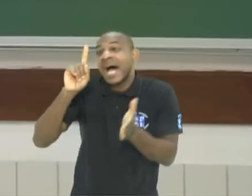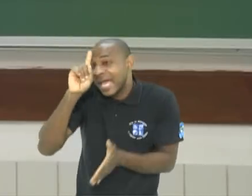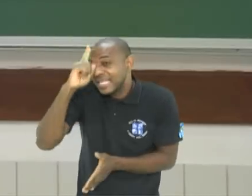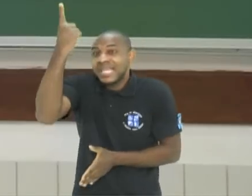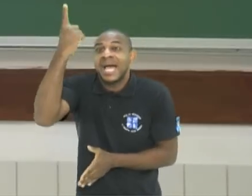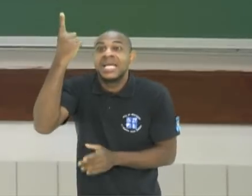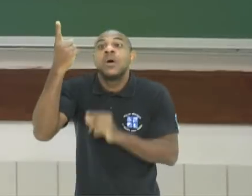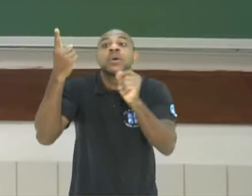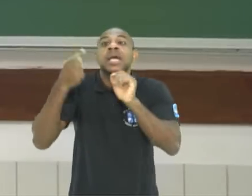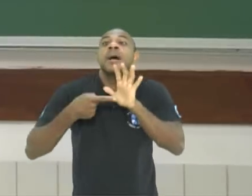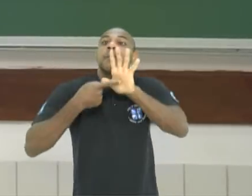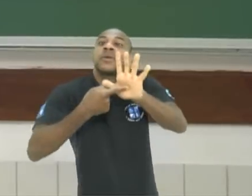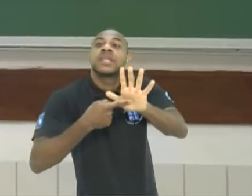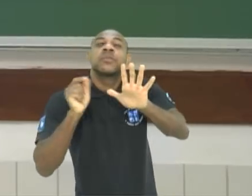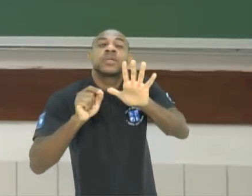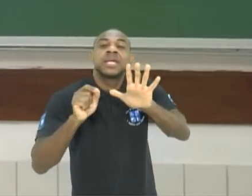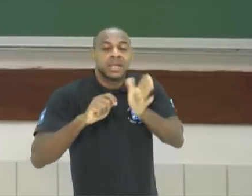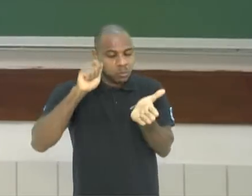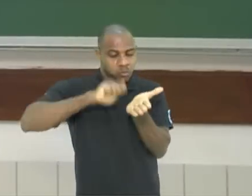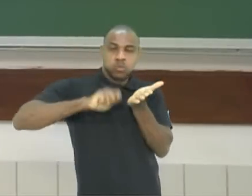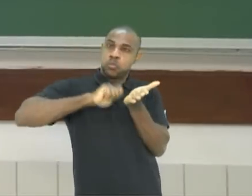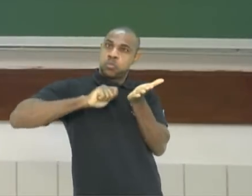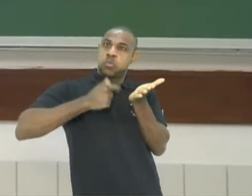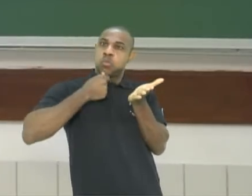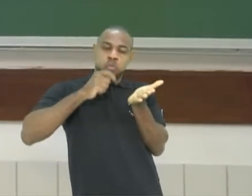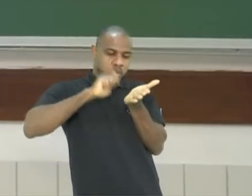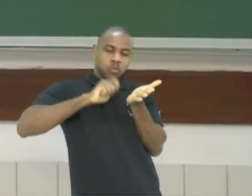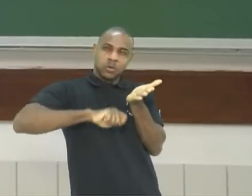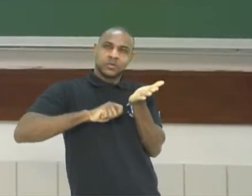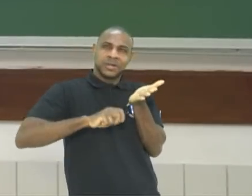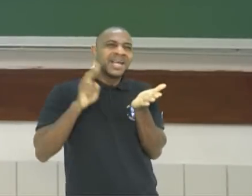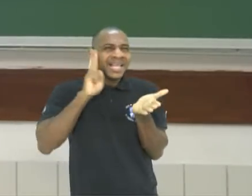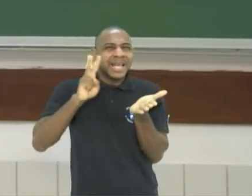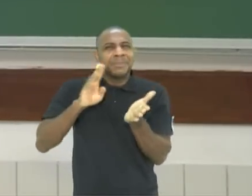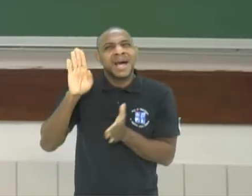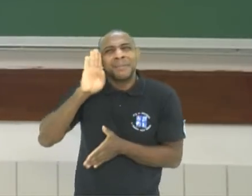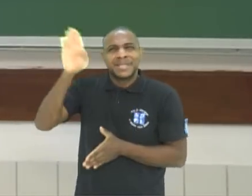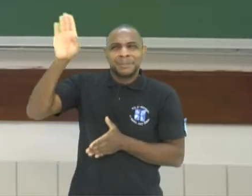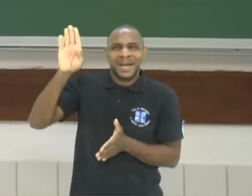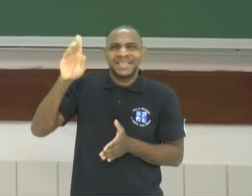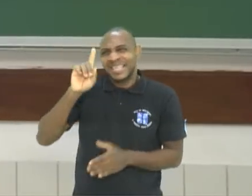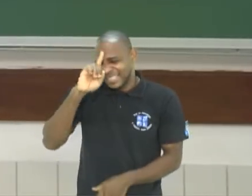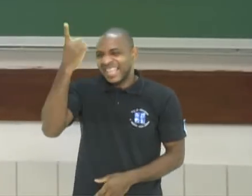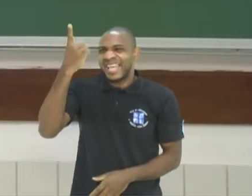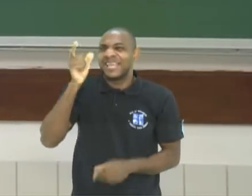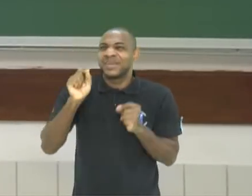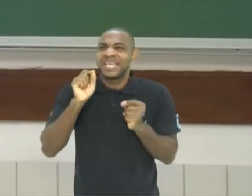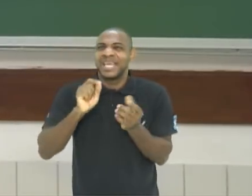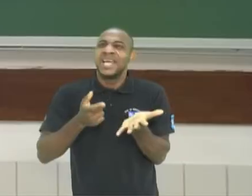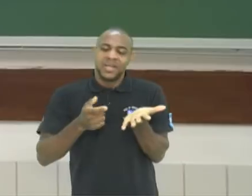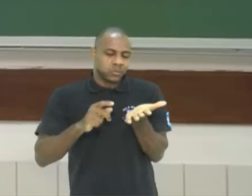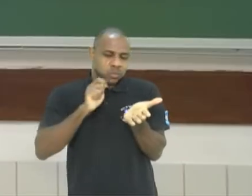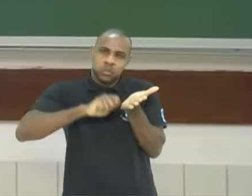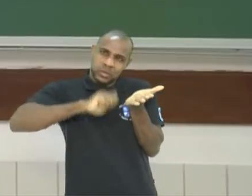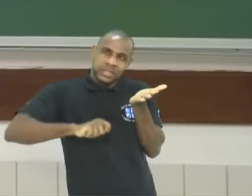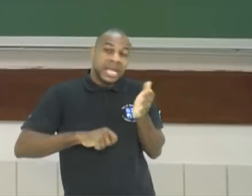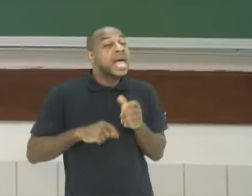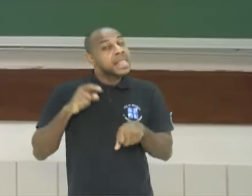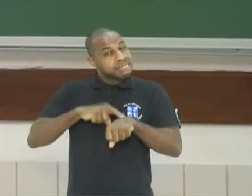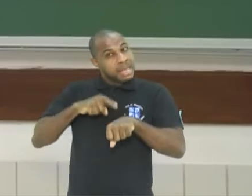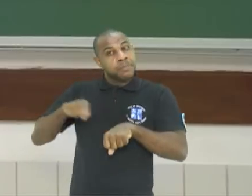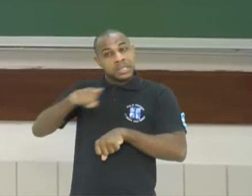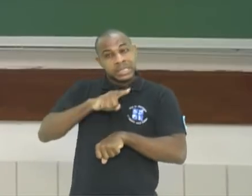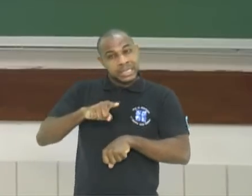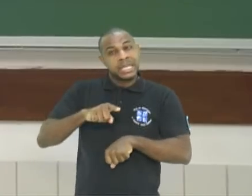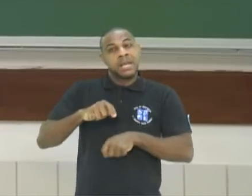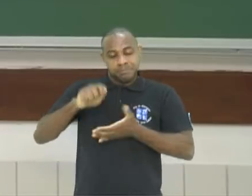ideias apresentadas pelo autor. Será que você lembra das principais ideias apresentadas por ele? Vou dar um tempinho para você pesquisar aí no seu caderno